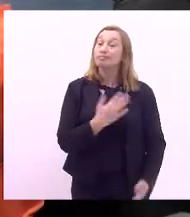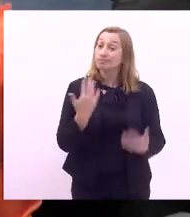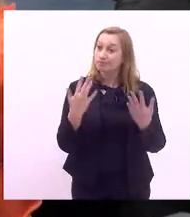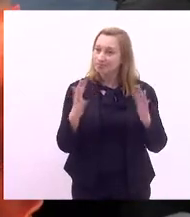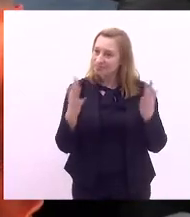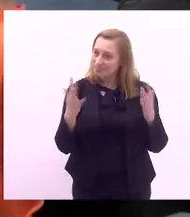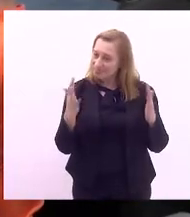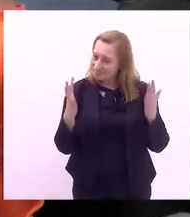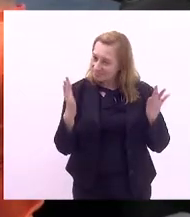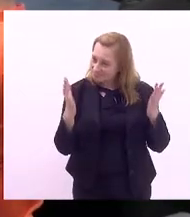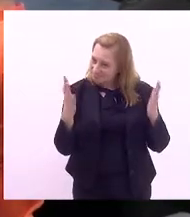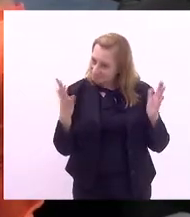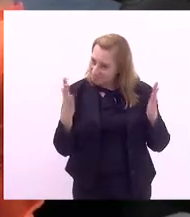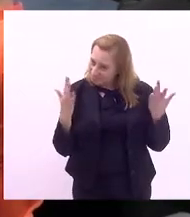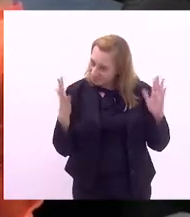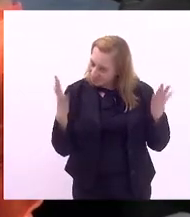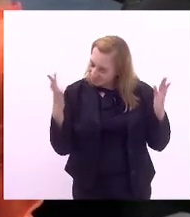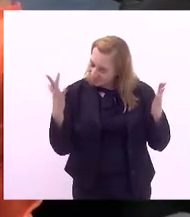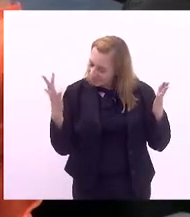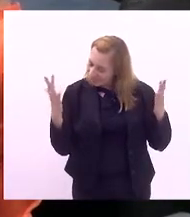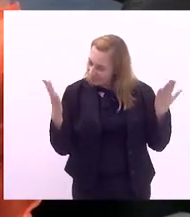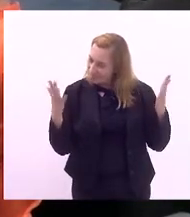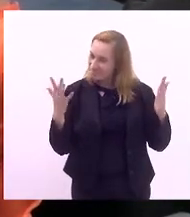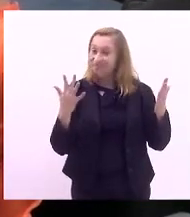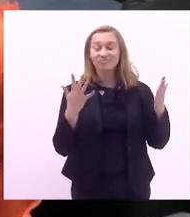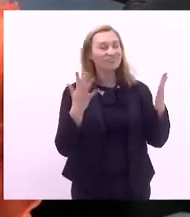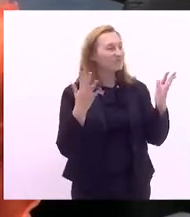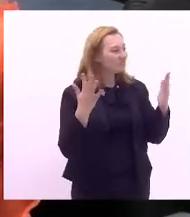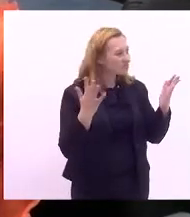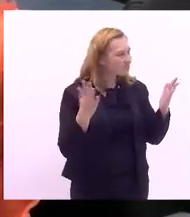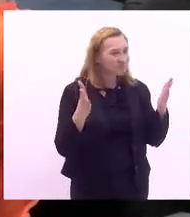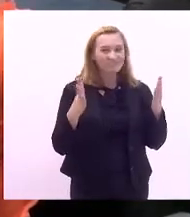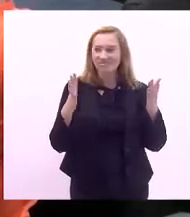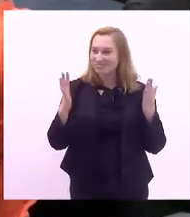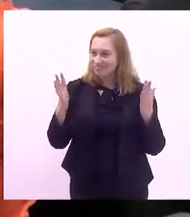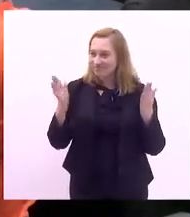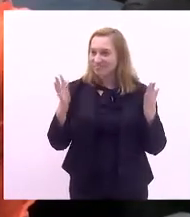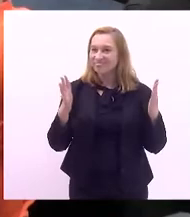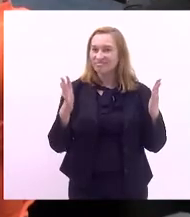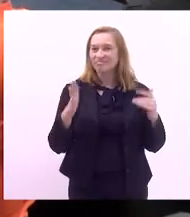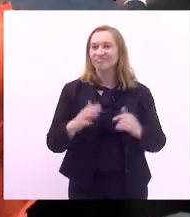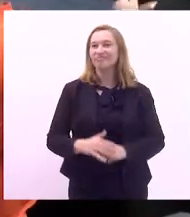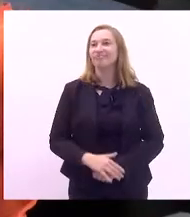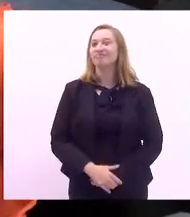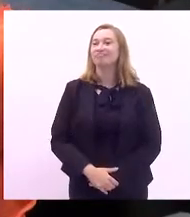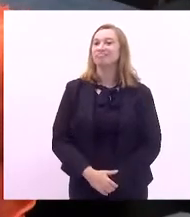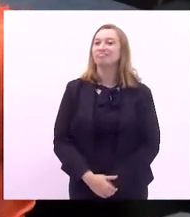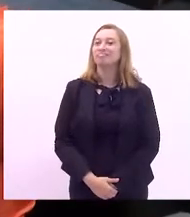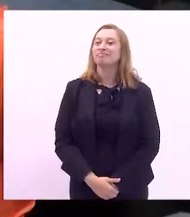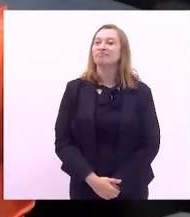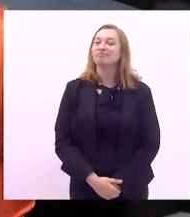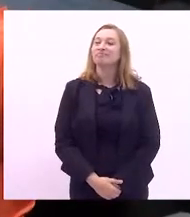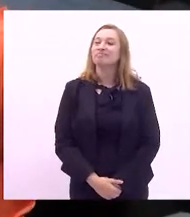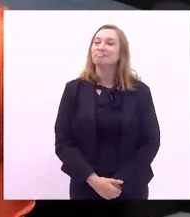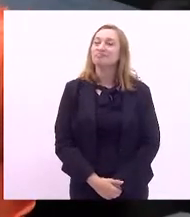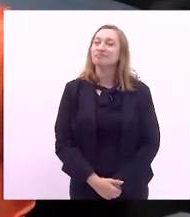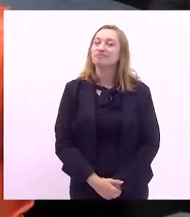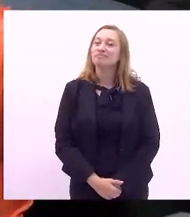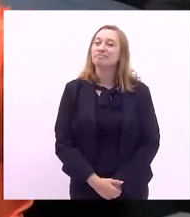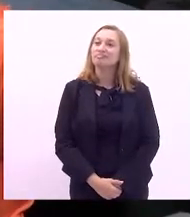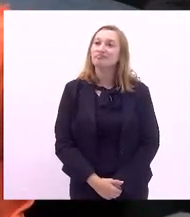E aí G1 E aí